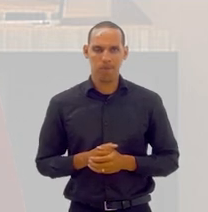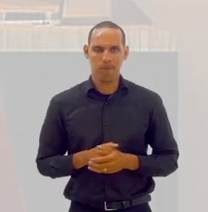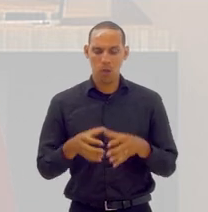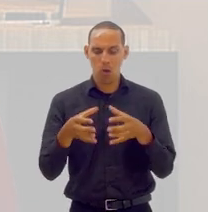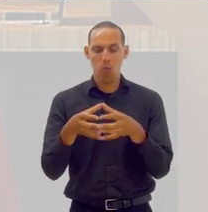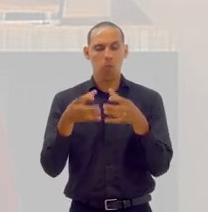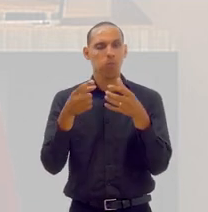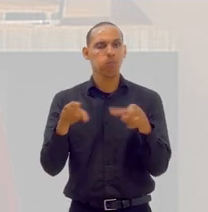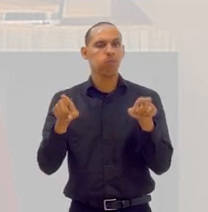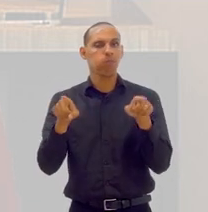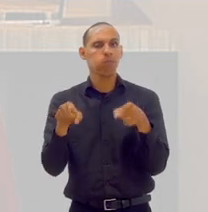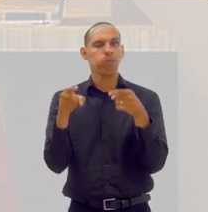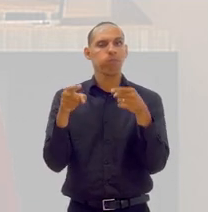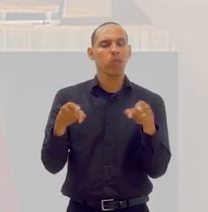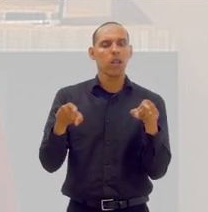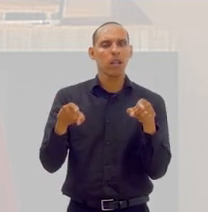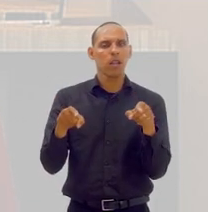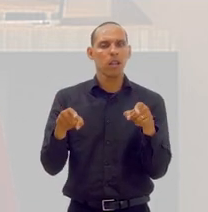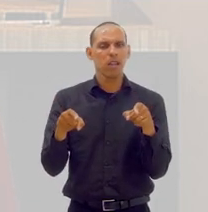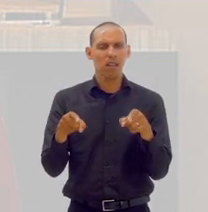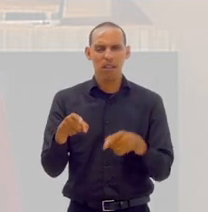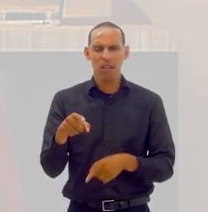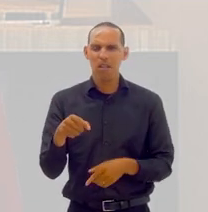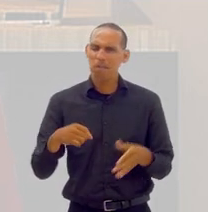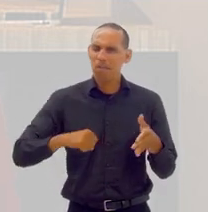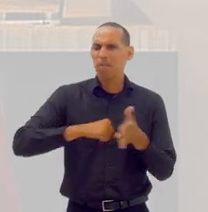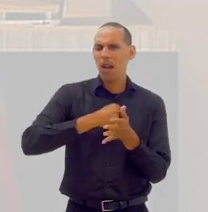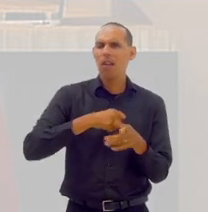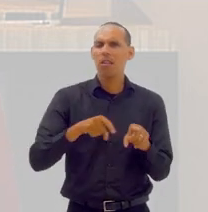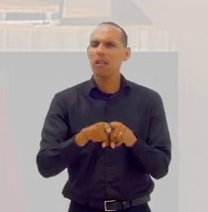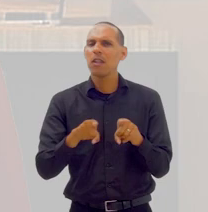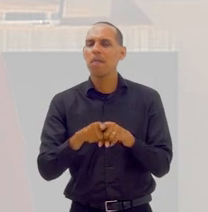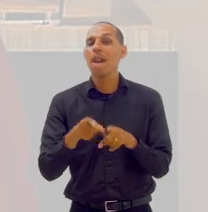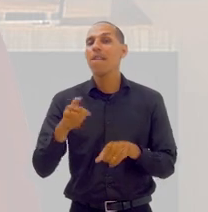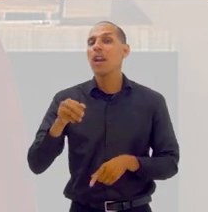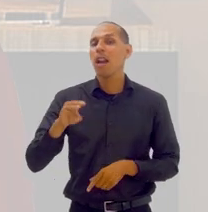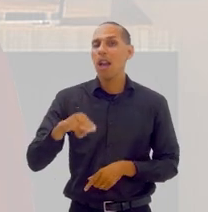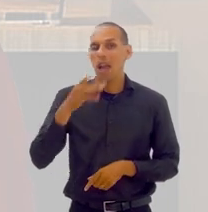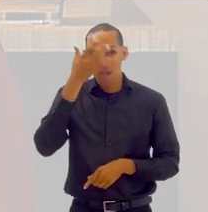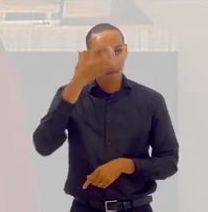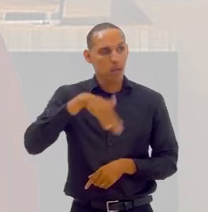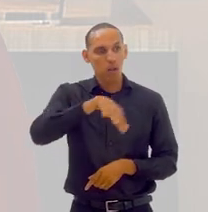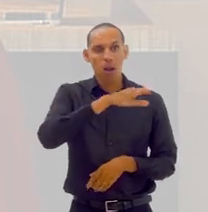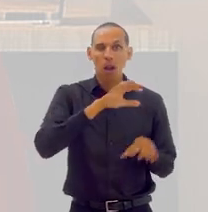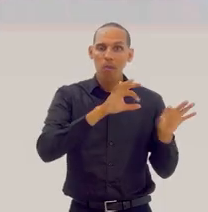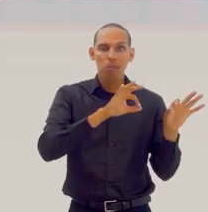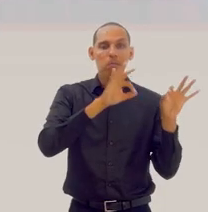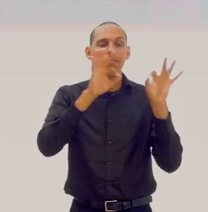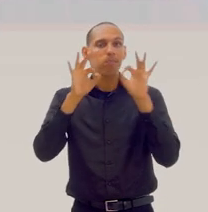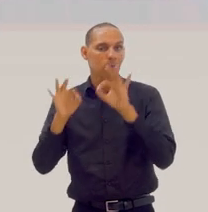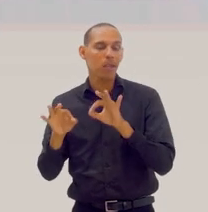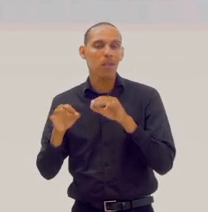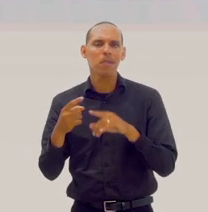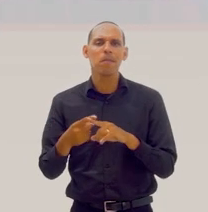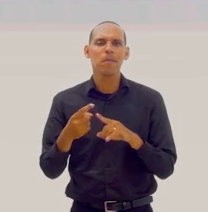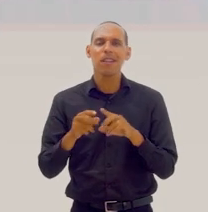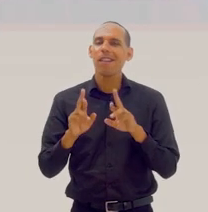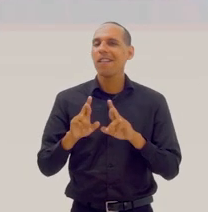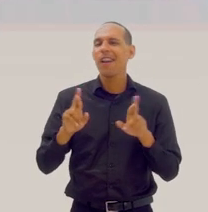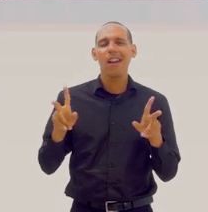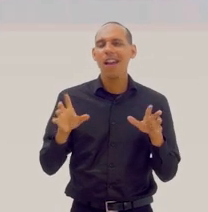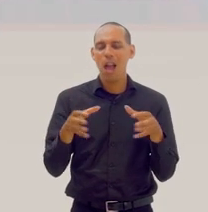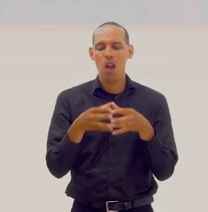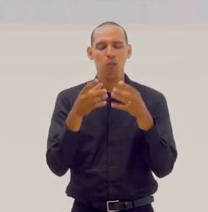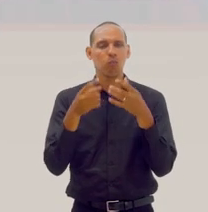essas orquestras também têm um impacto em quem está assistindo, né? São diferentes, por exemplo,